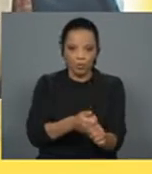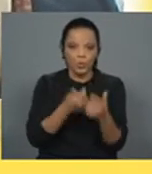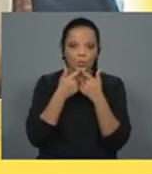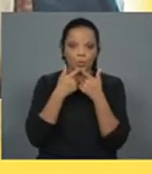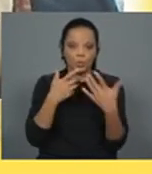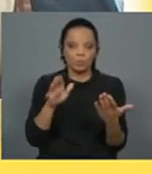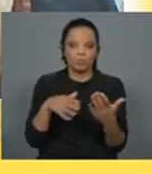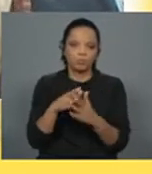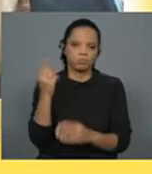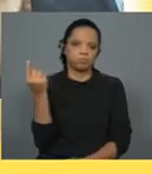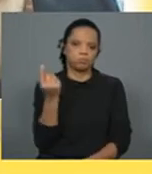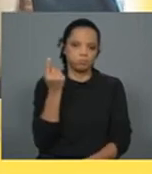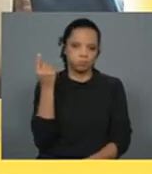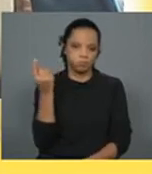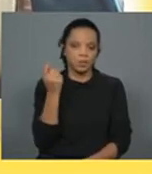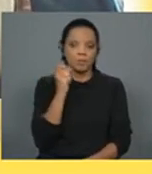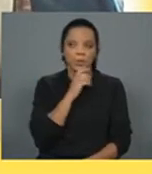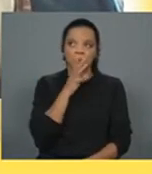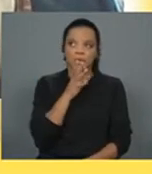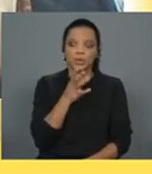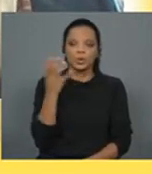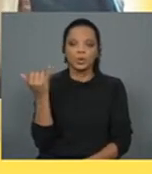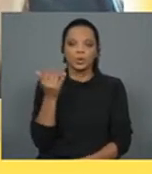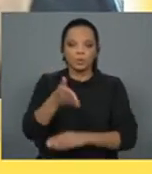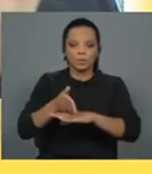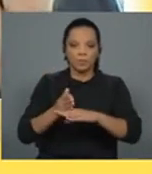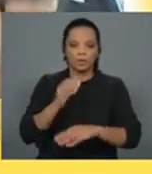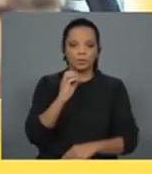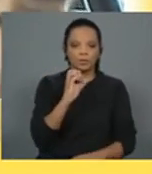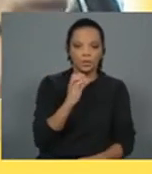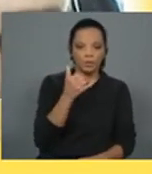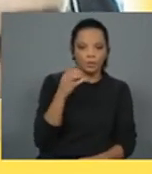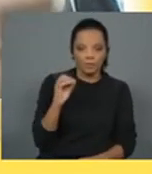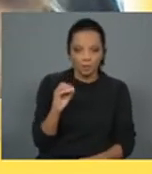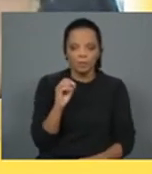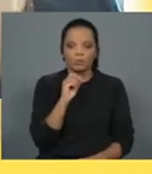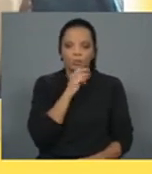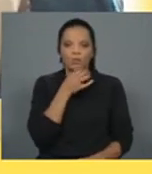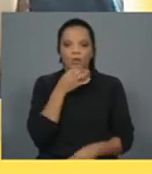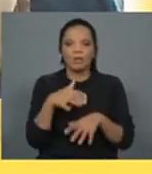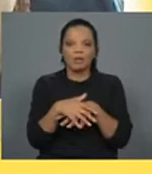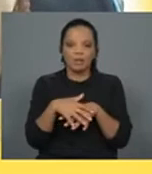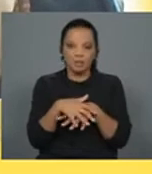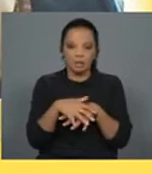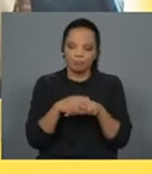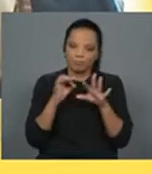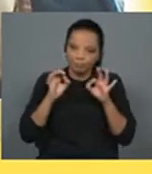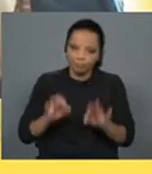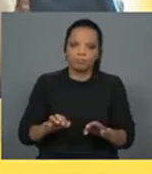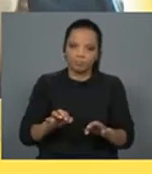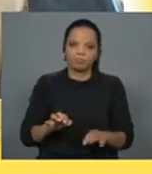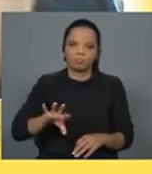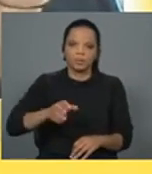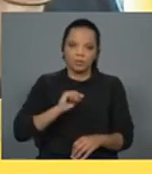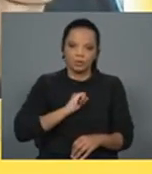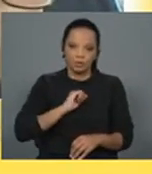portanto, demorou muito tempo. Eu posso dizer que só na segunda metade do século XX é que podemos falar de uma rede sísmica a sério no nosso